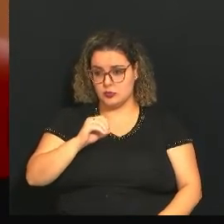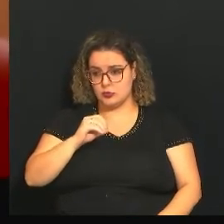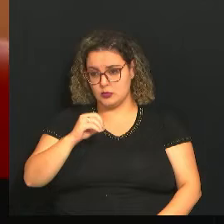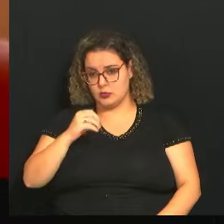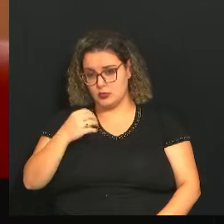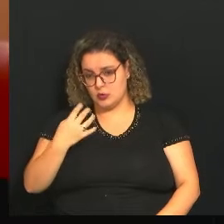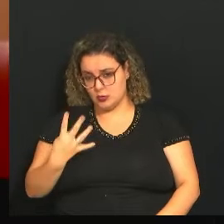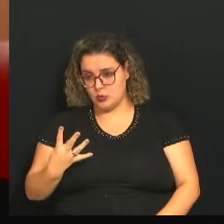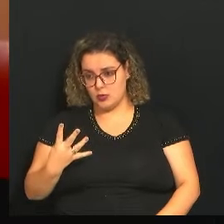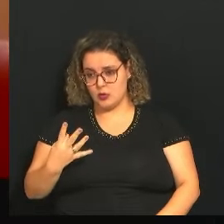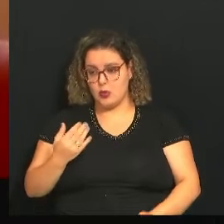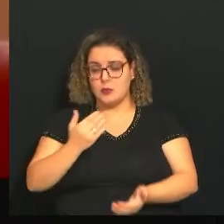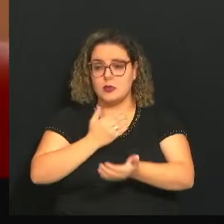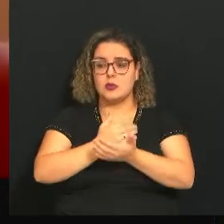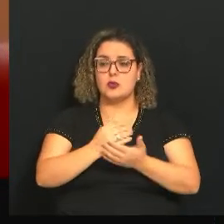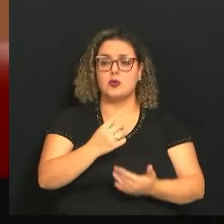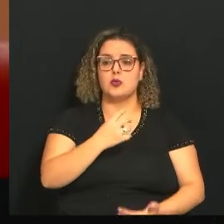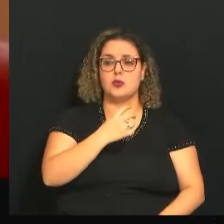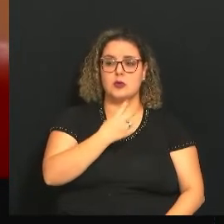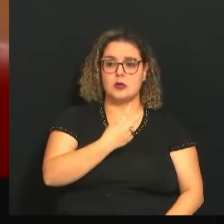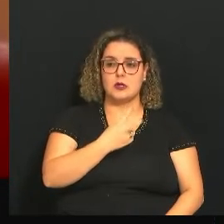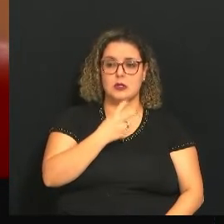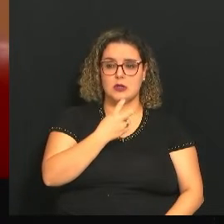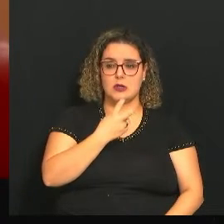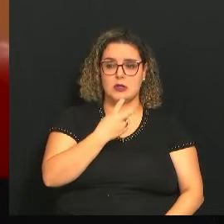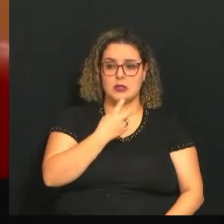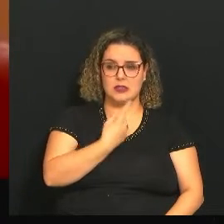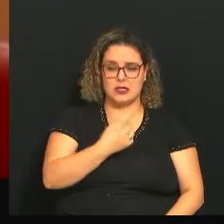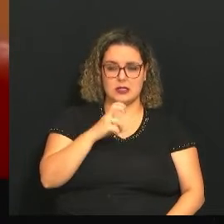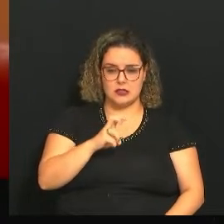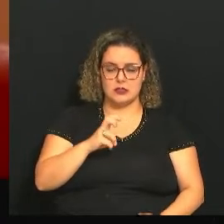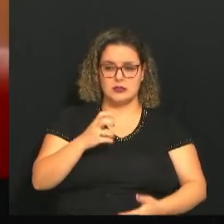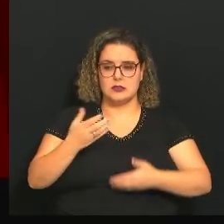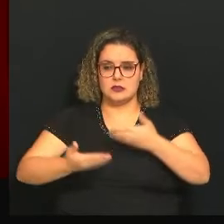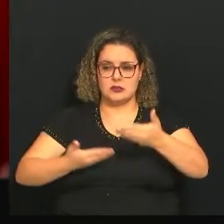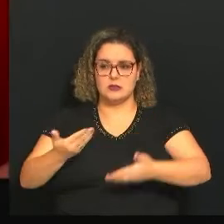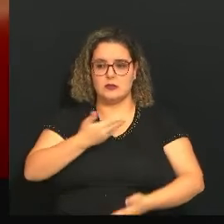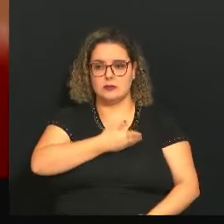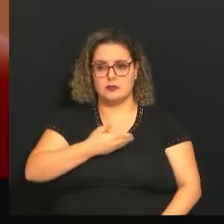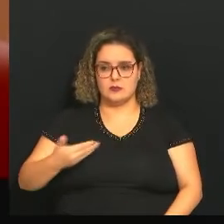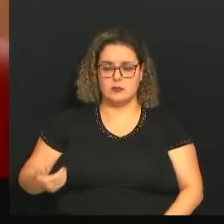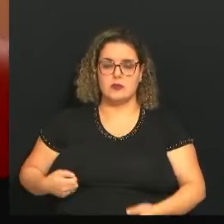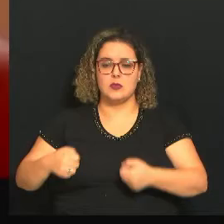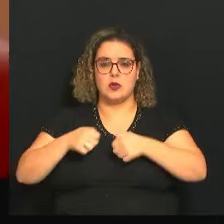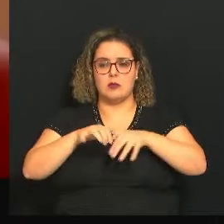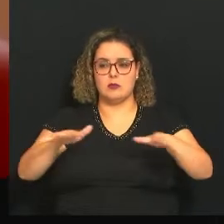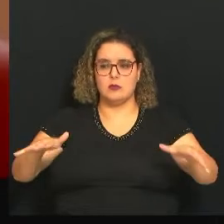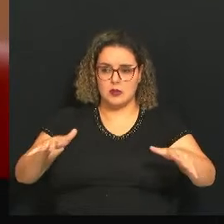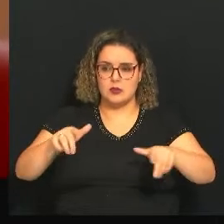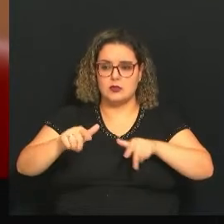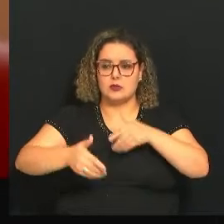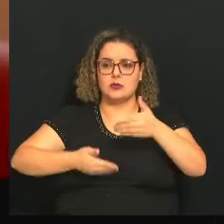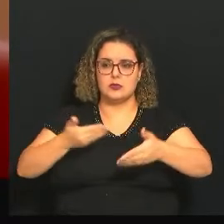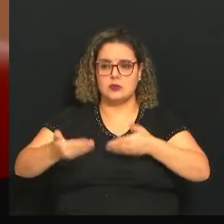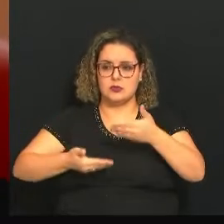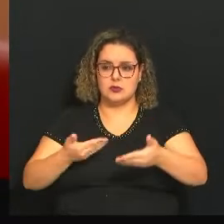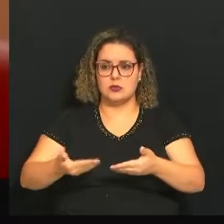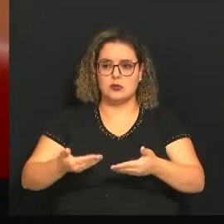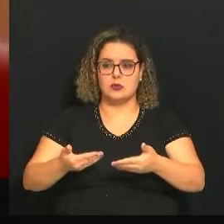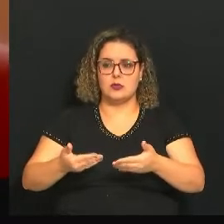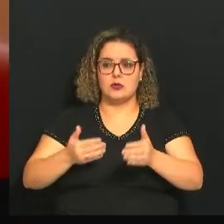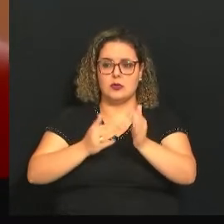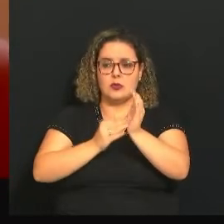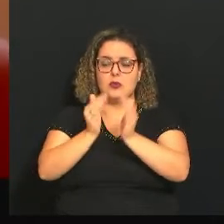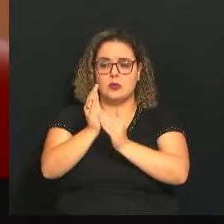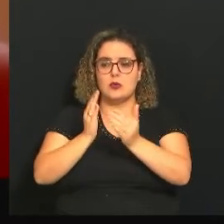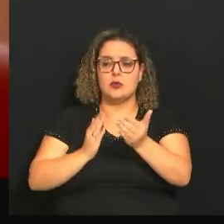15 mil servidores. Abrimos concurso público no período inteiro, ampliamos o serviço com os servidores públicos